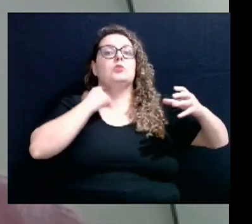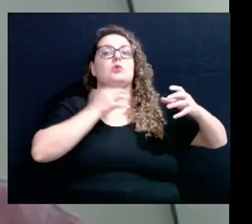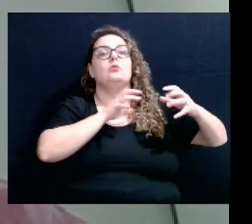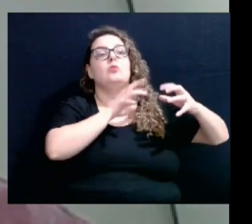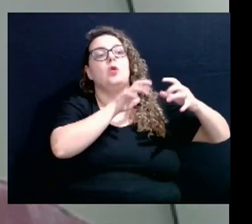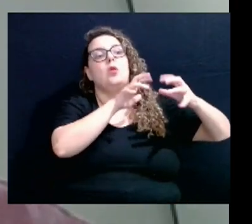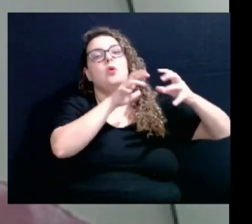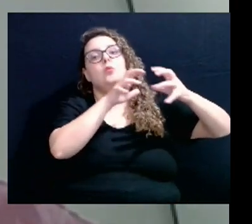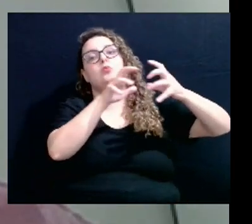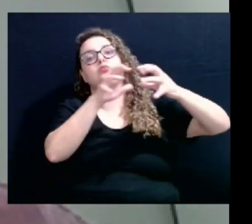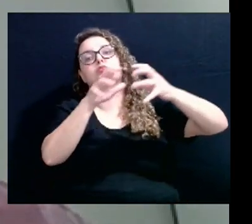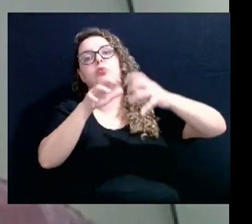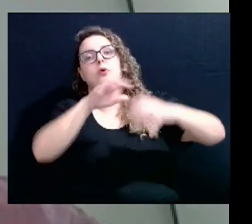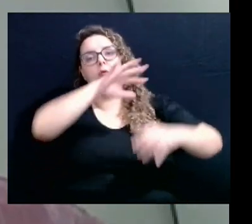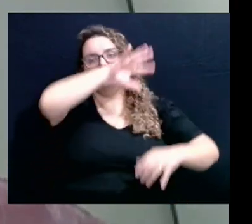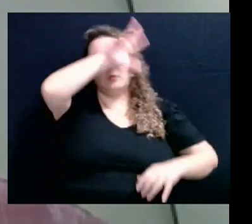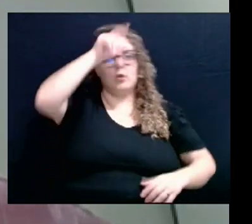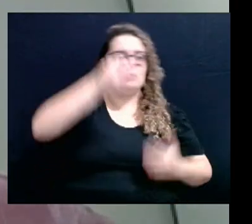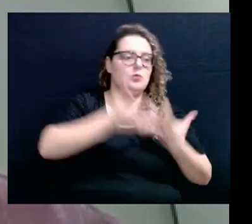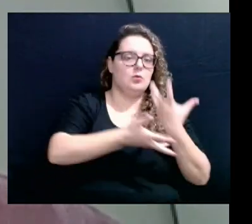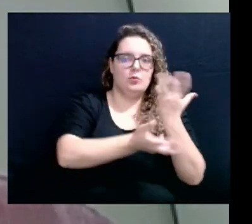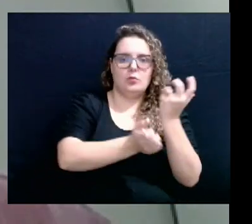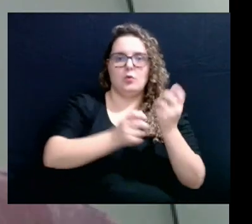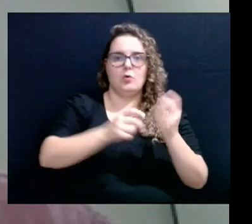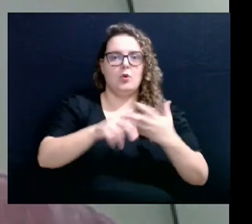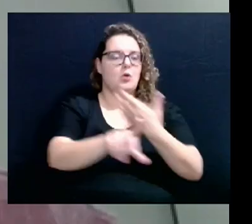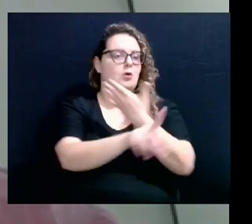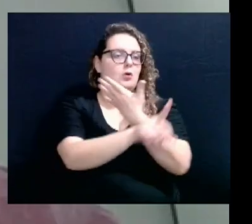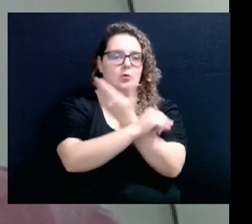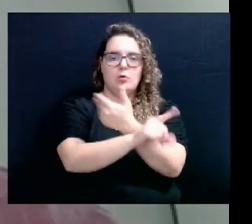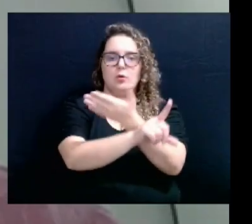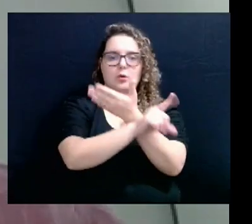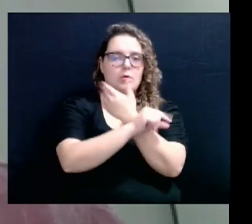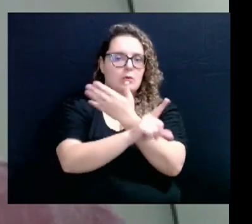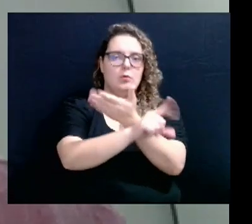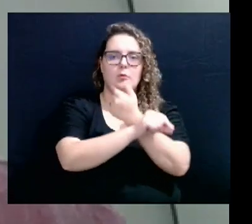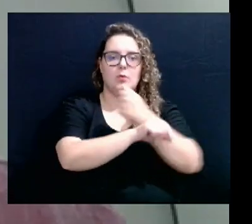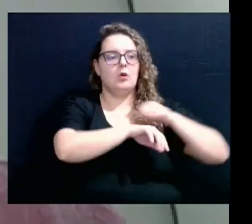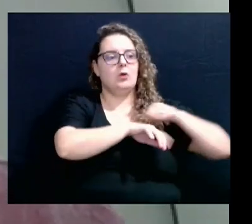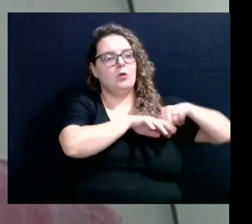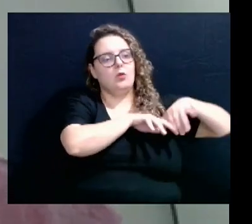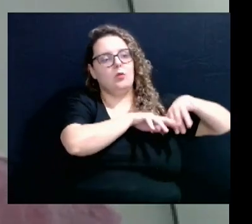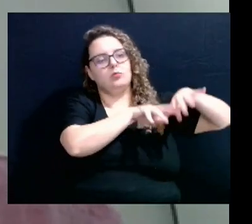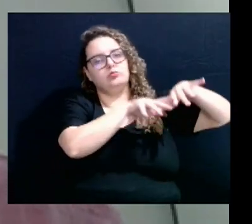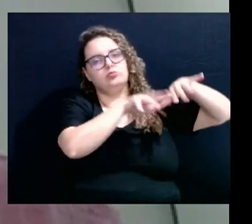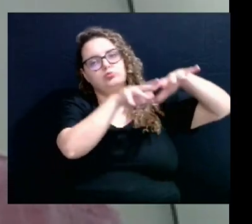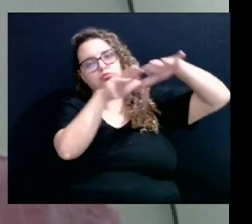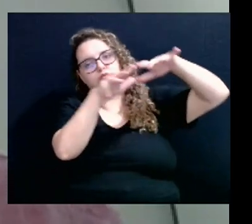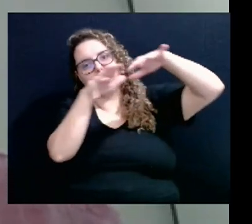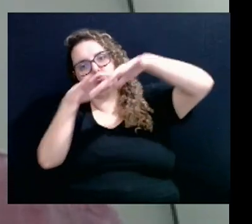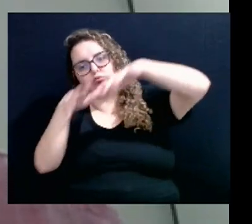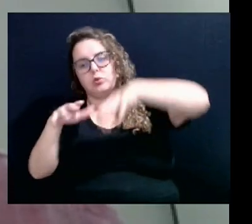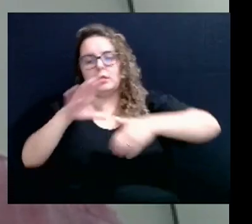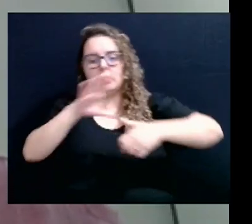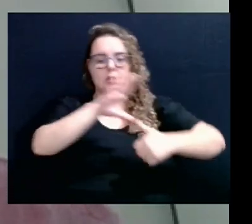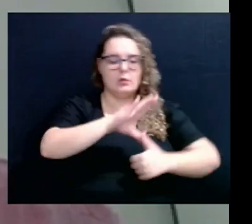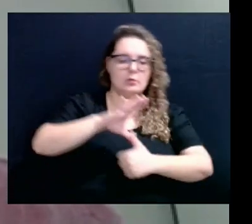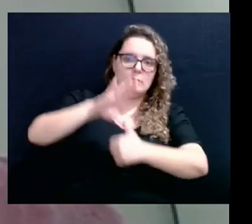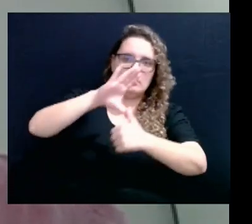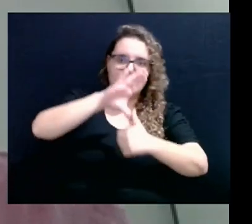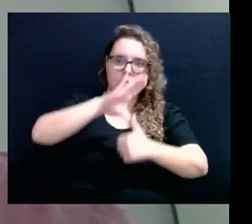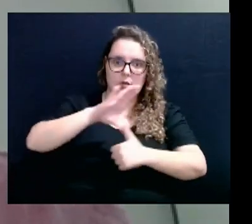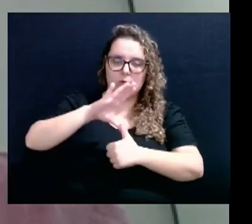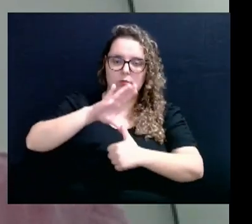pegando Cerrado, Pantanal, e avançou para boa parte da América do Sul. Isso foi um